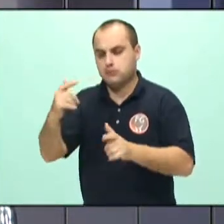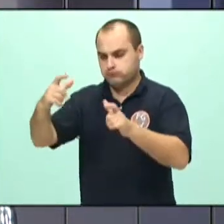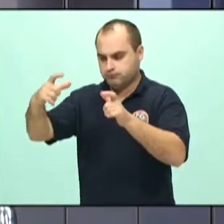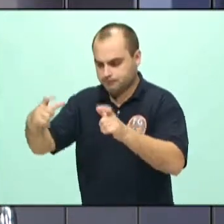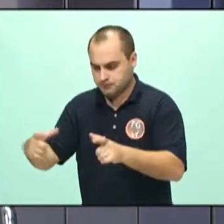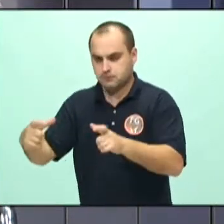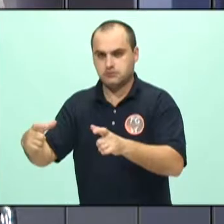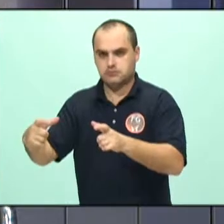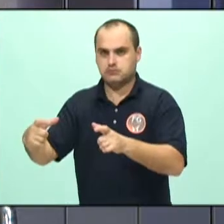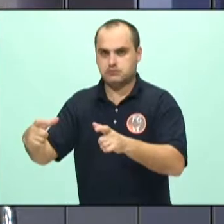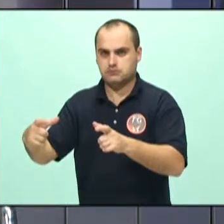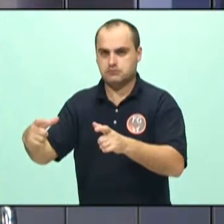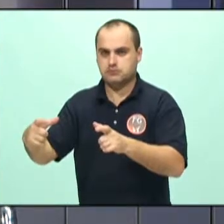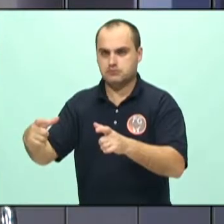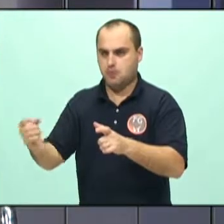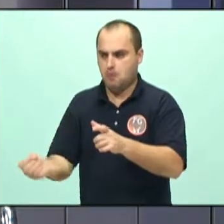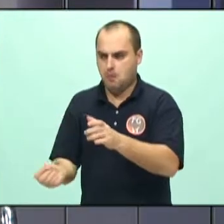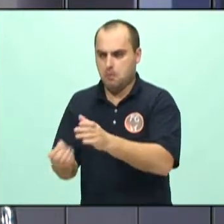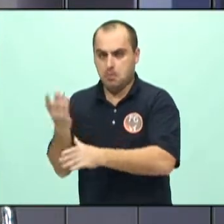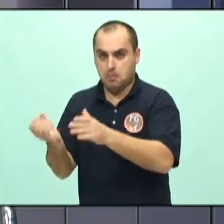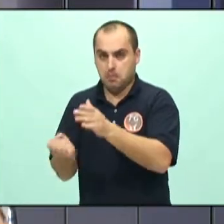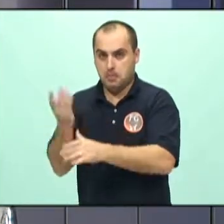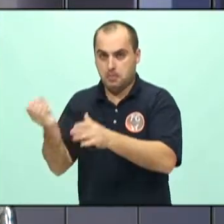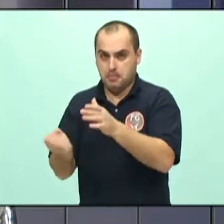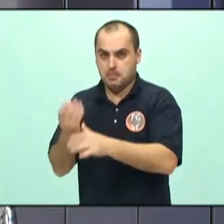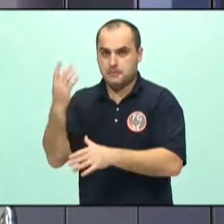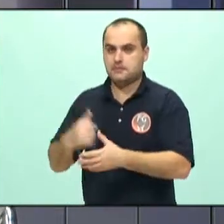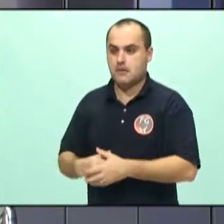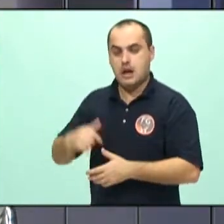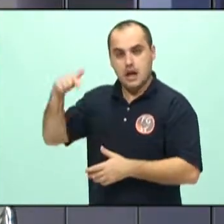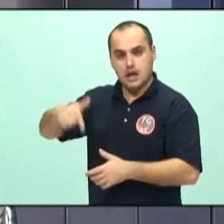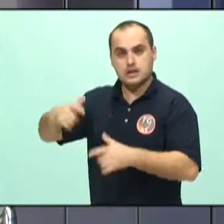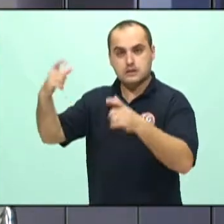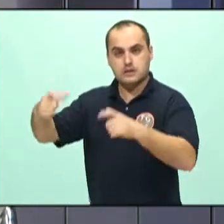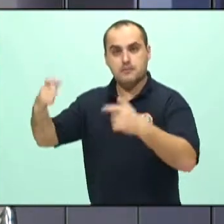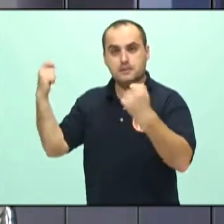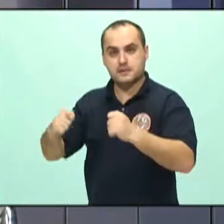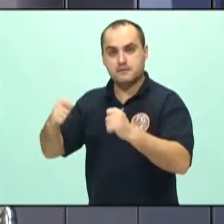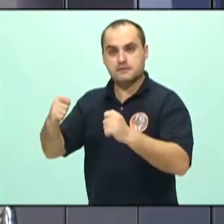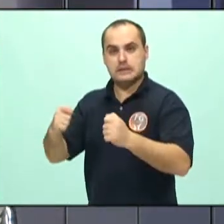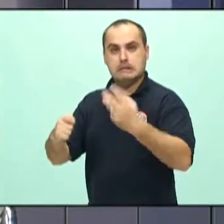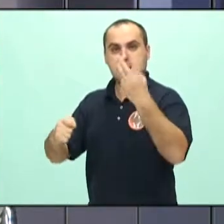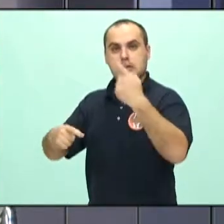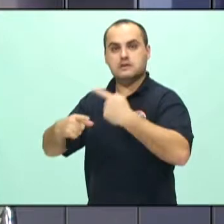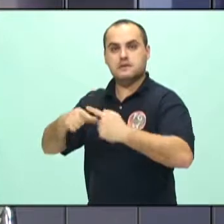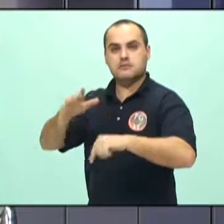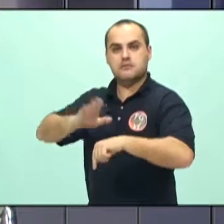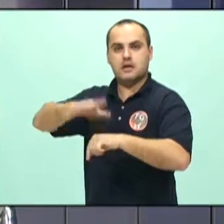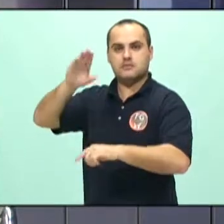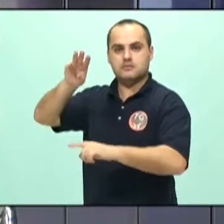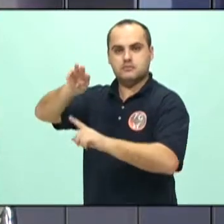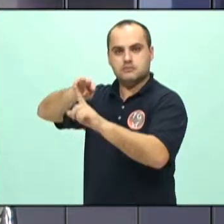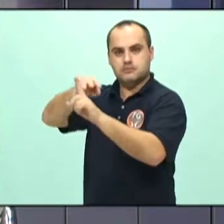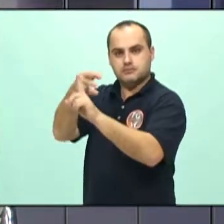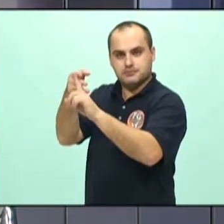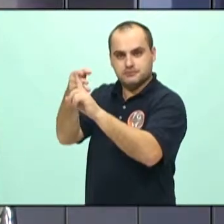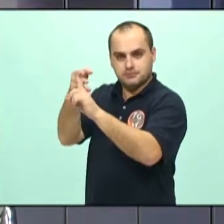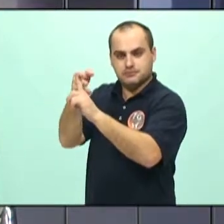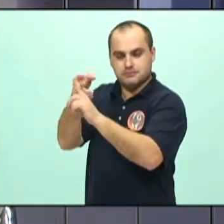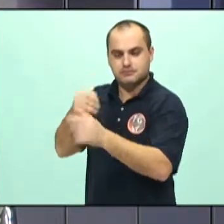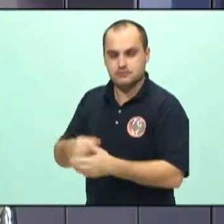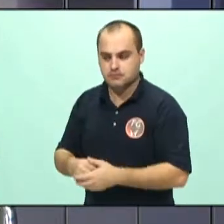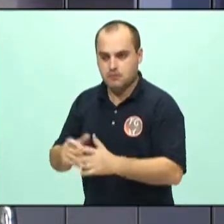Então, hoje, nós entendemos que essa área ela precisaria ser 3 vezes maior. 3 vezes maior para que nós pudéssemos operar ainda melhor e